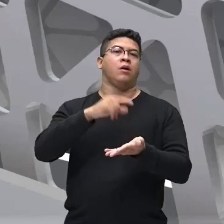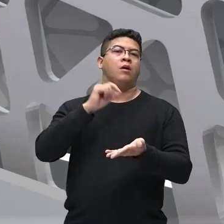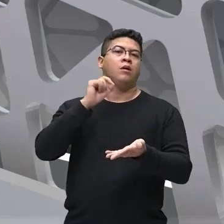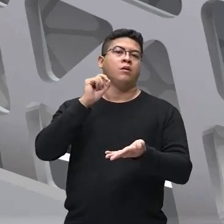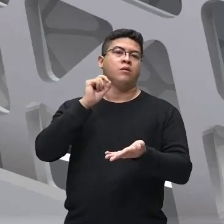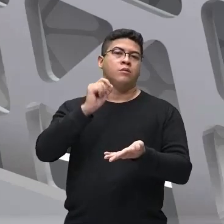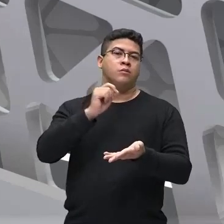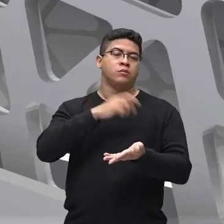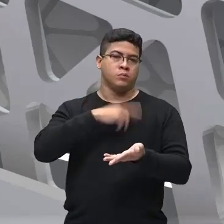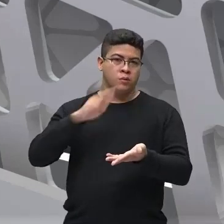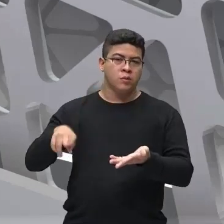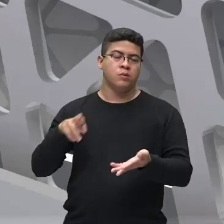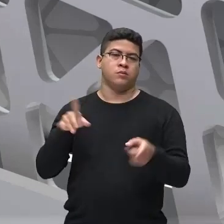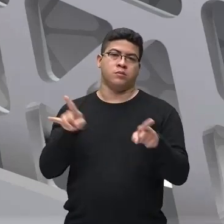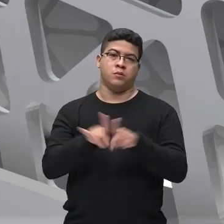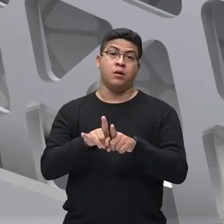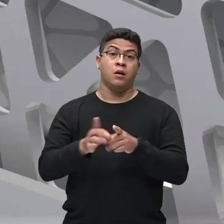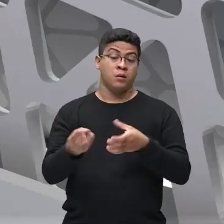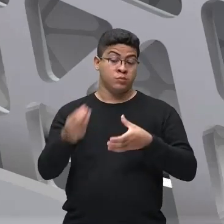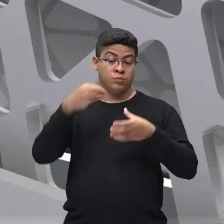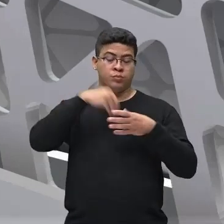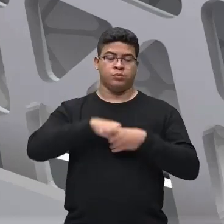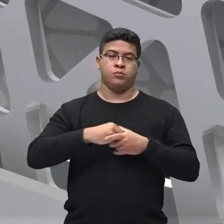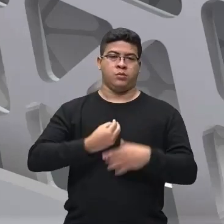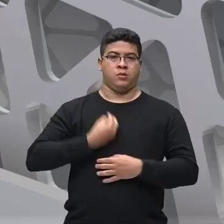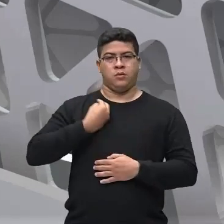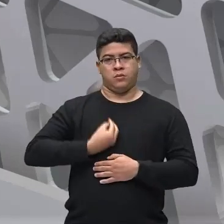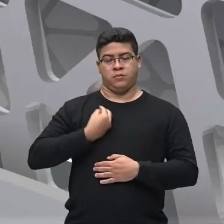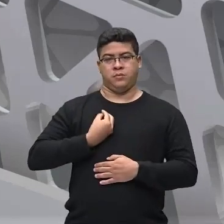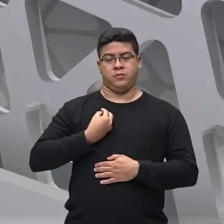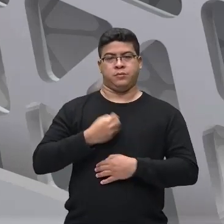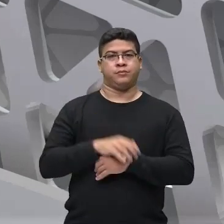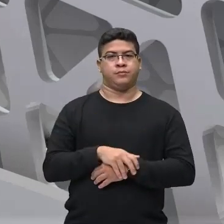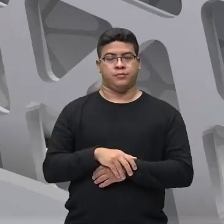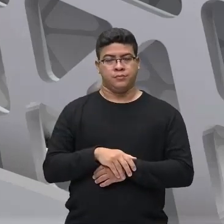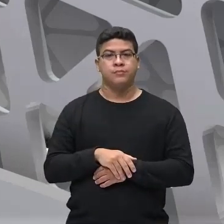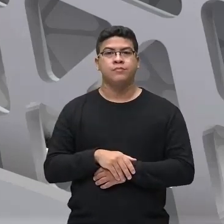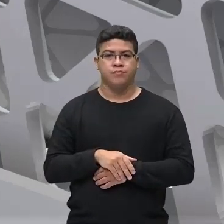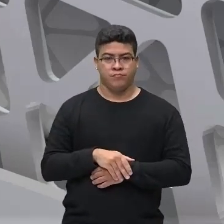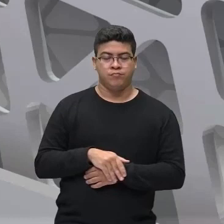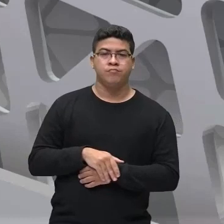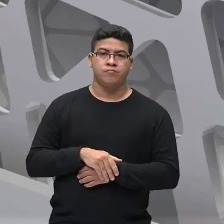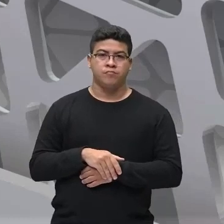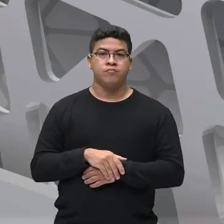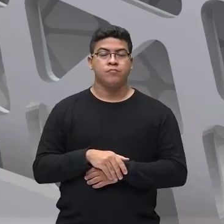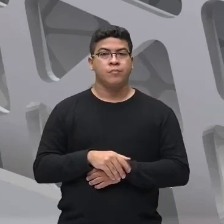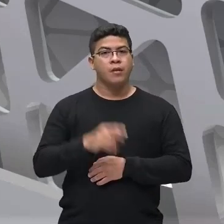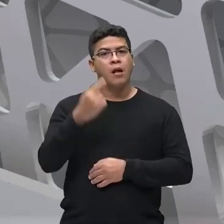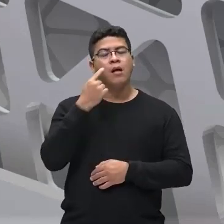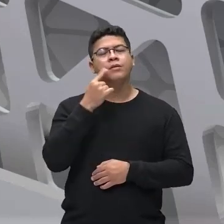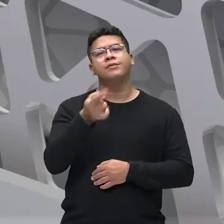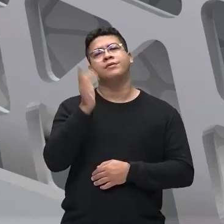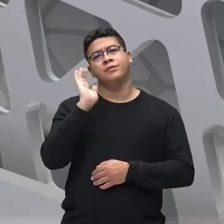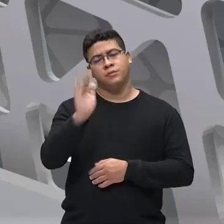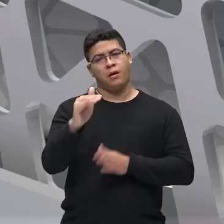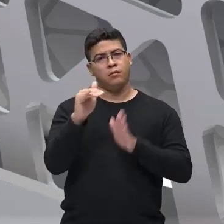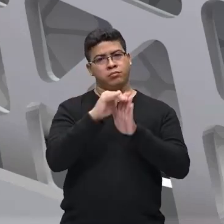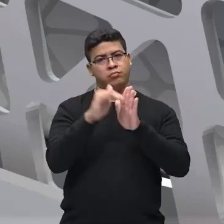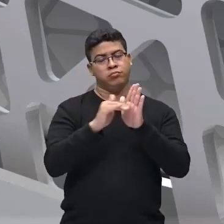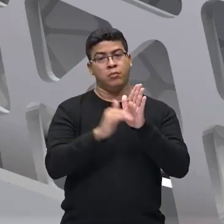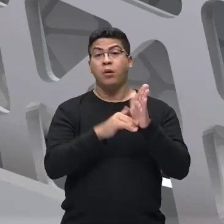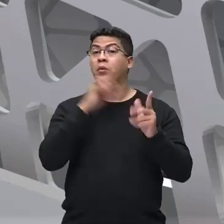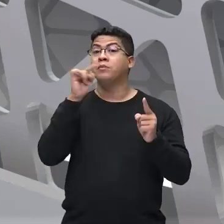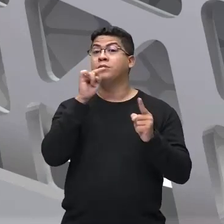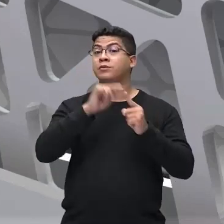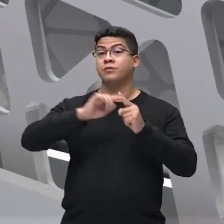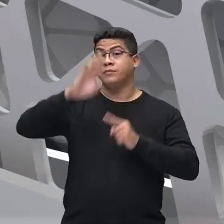na essência da sua vida. Muito bem. Já vimos quais são as funções principais do líder religioso